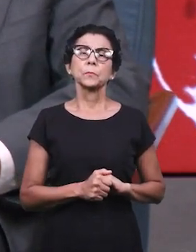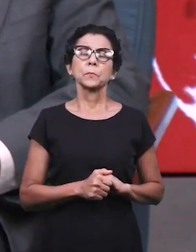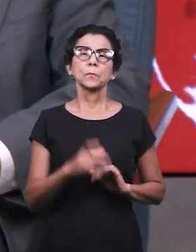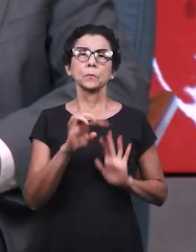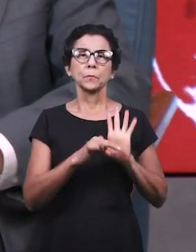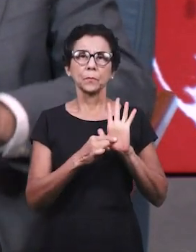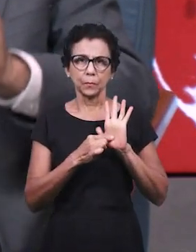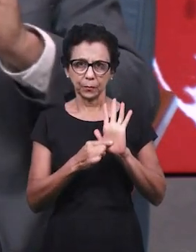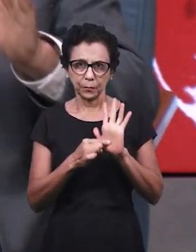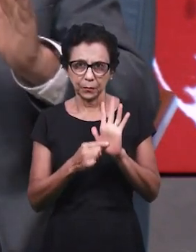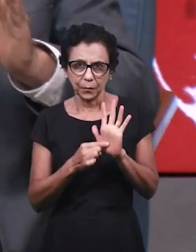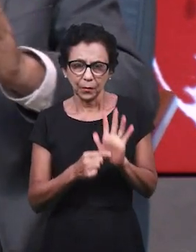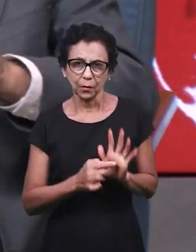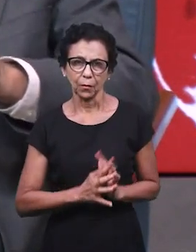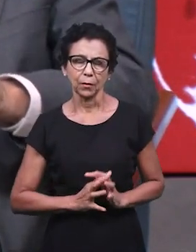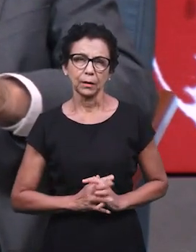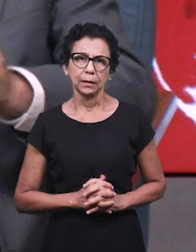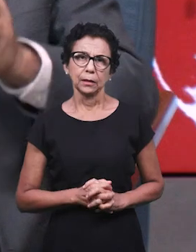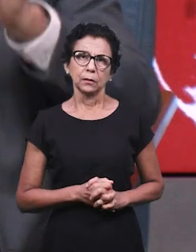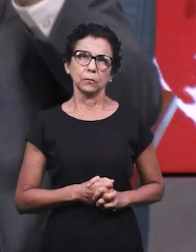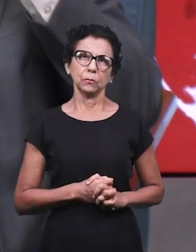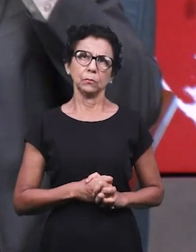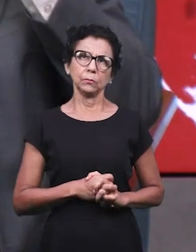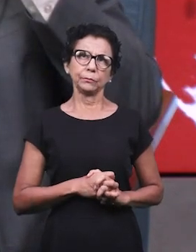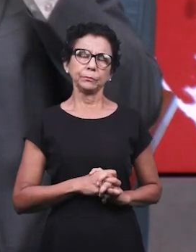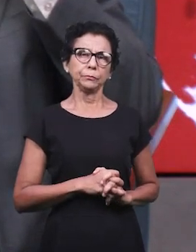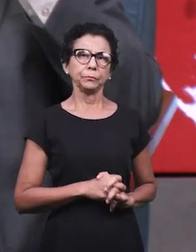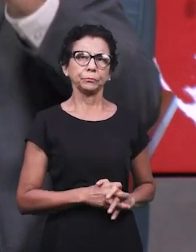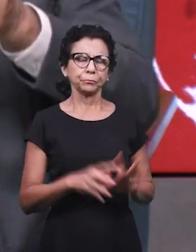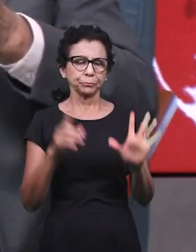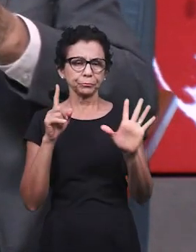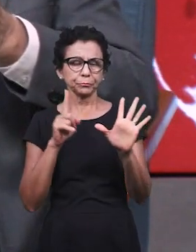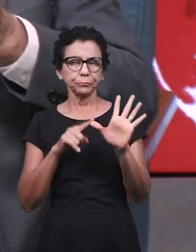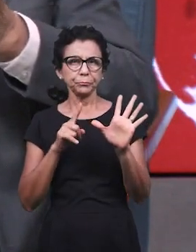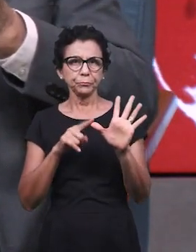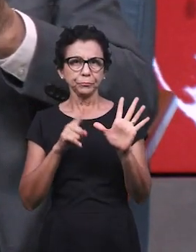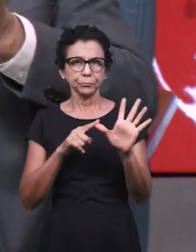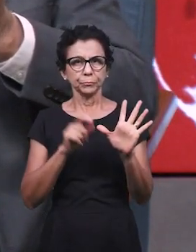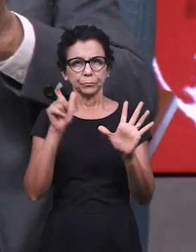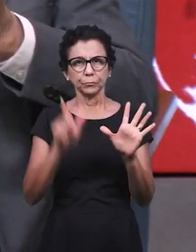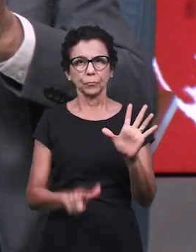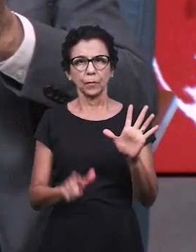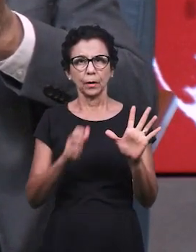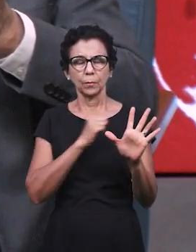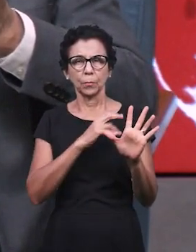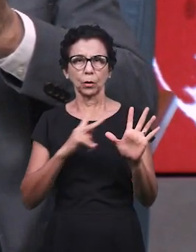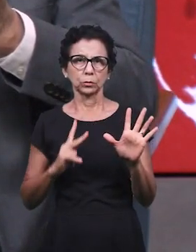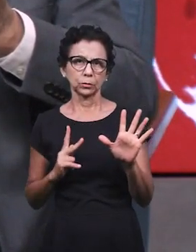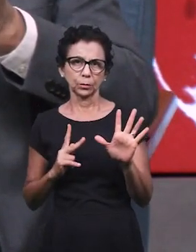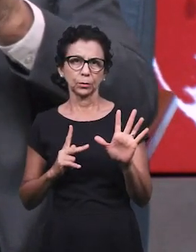diz o seguinte, olha só o que ele diz. A uns ele chamou para apóstolo,